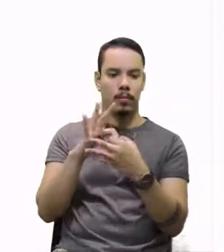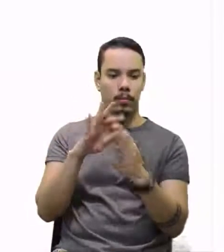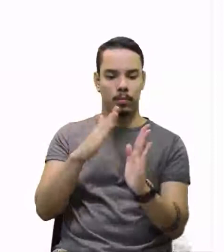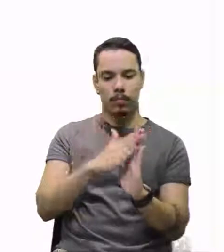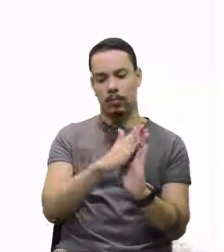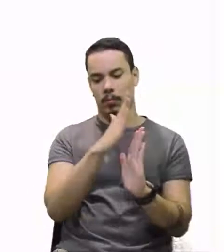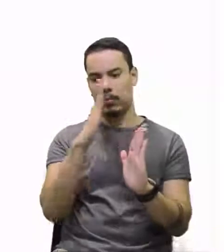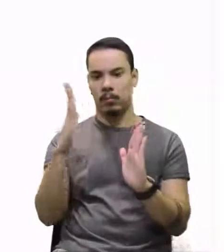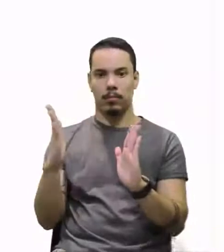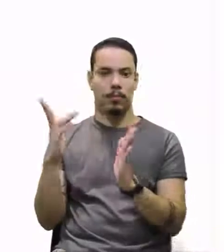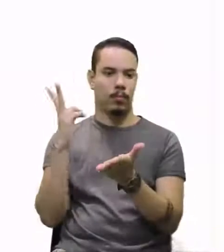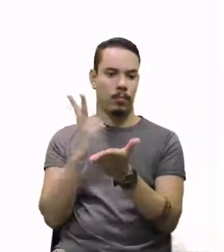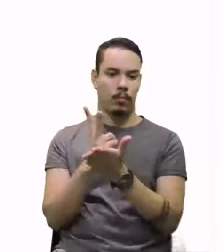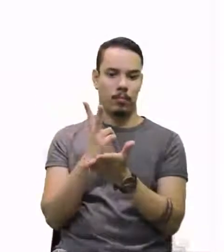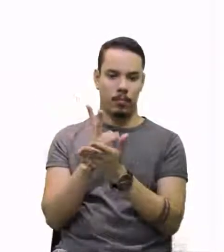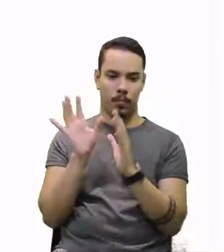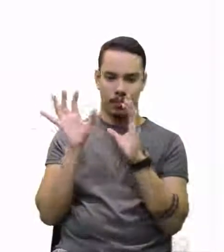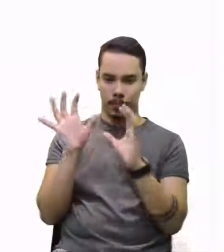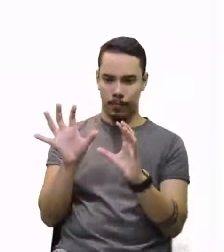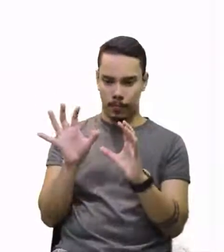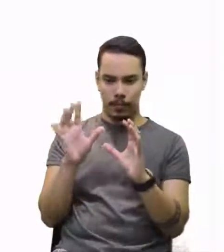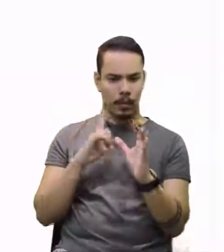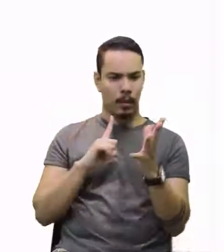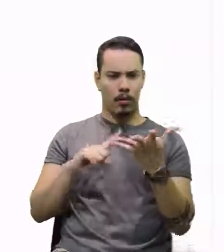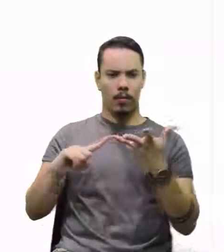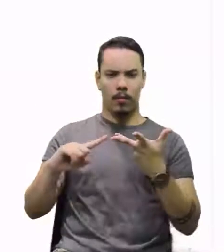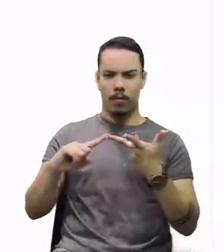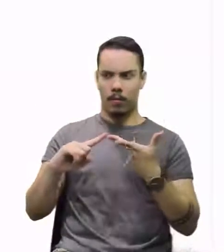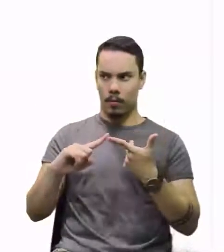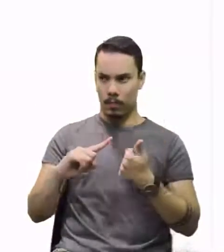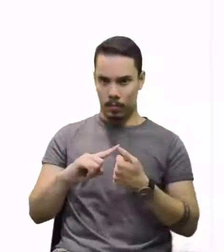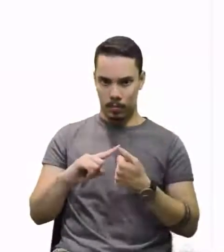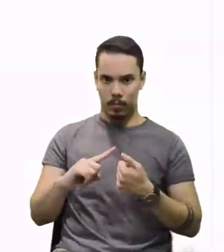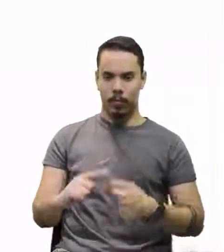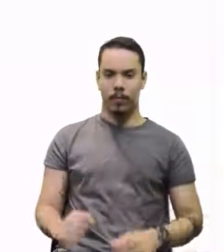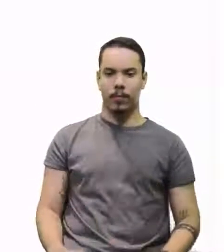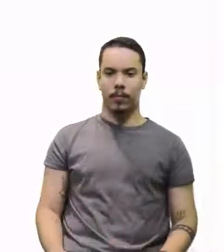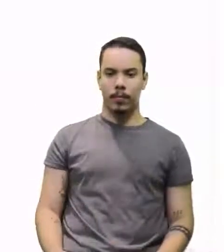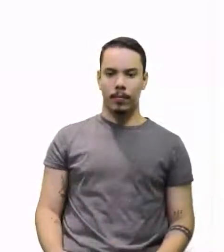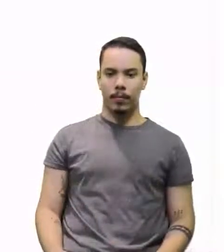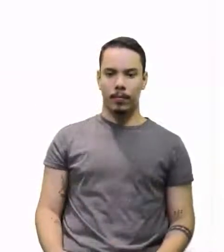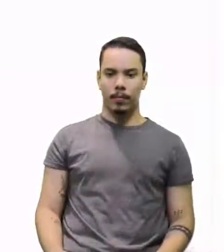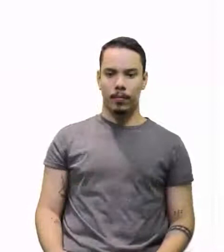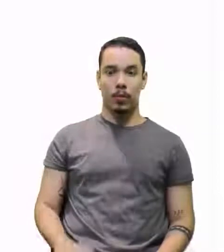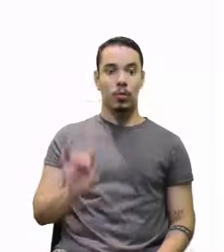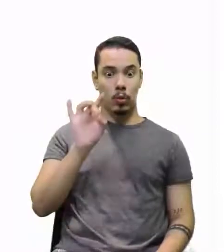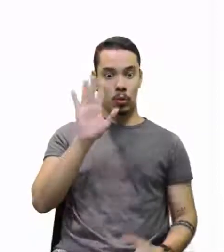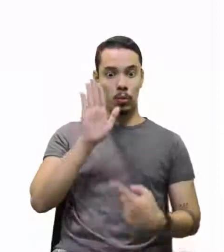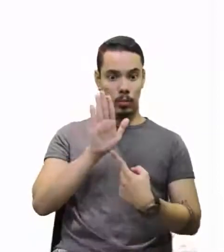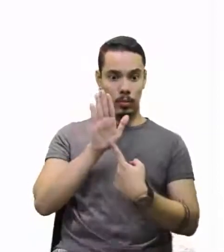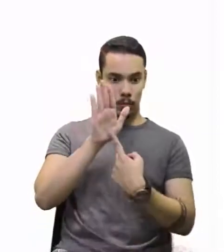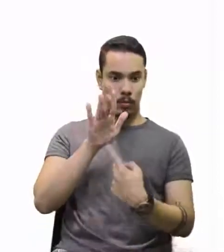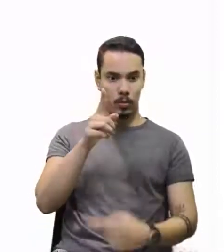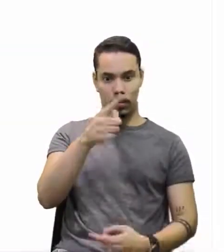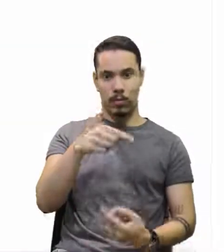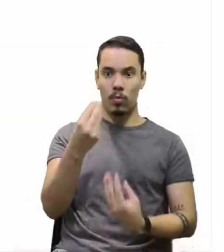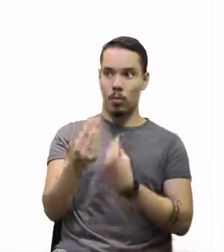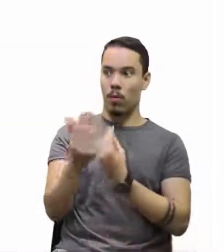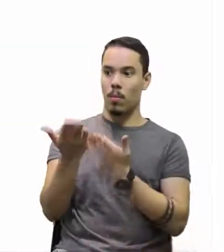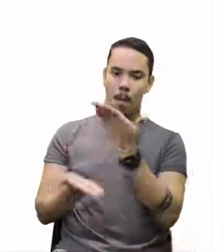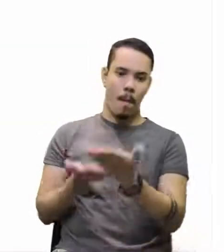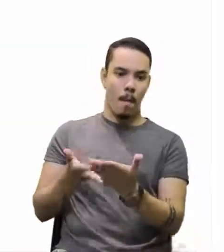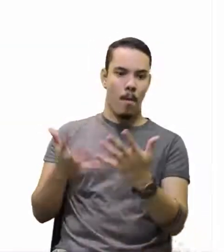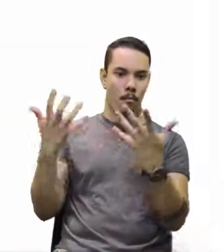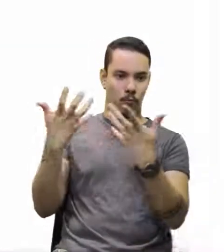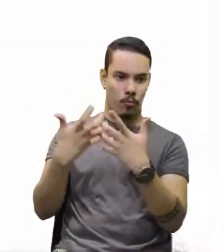para o centro. Tem vários parafusos aqui, ó, certo? Só mostrar para vocês nas aplicações, isso aí, ó,